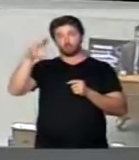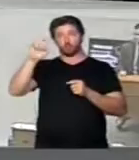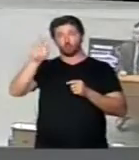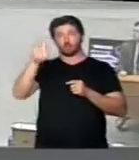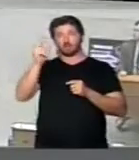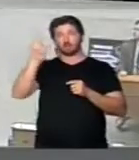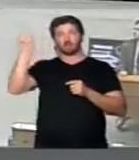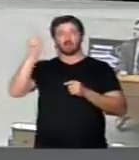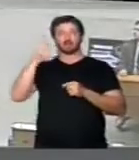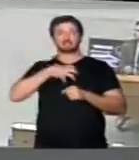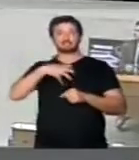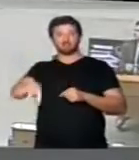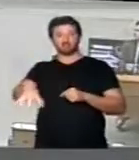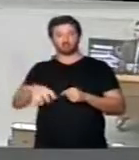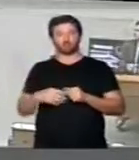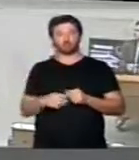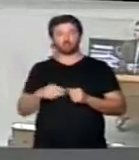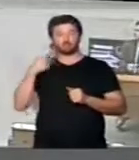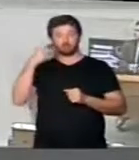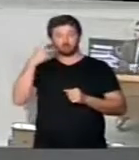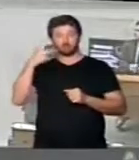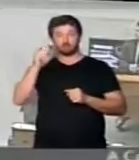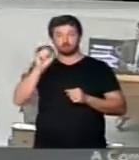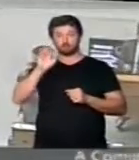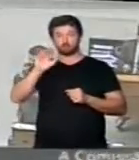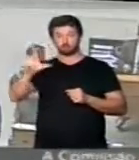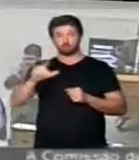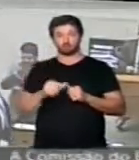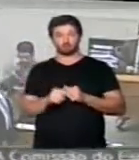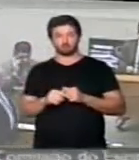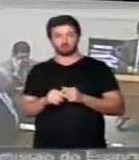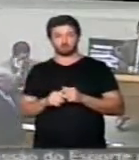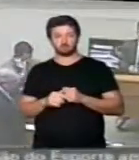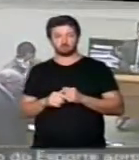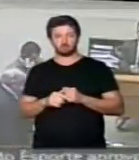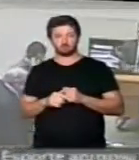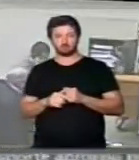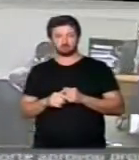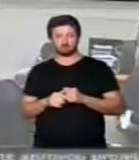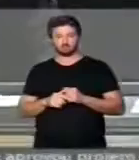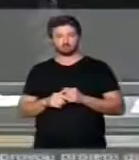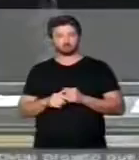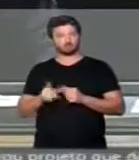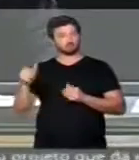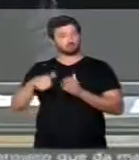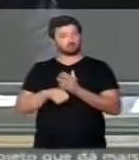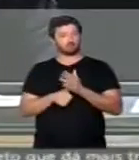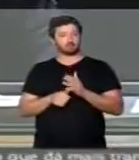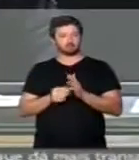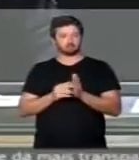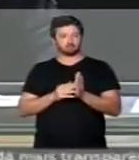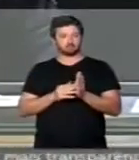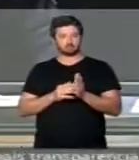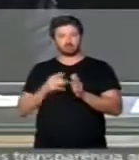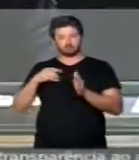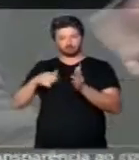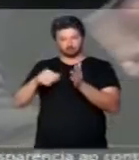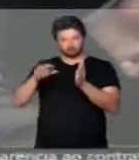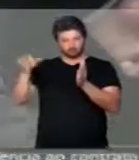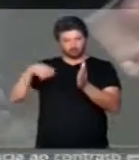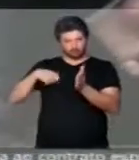Salvador, vereador do PSOL. Deputado Edmilson, Vossa Excelência também não está no painel. O senhor já deu presença? Já vou me